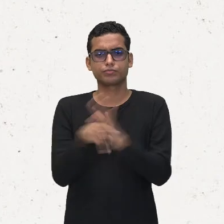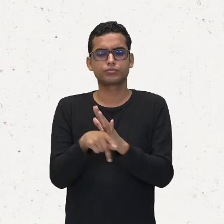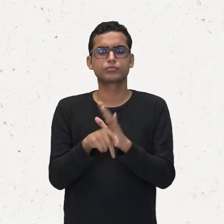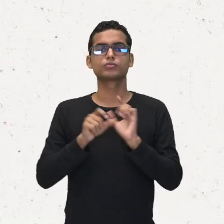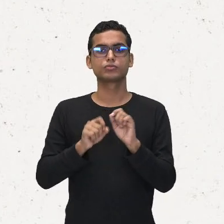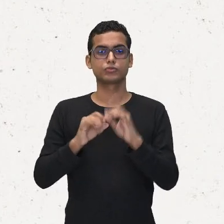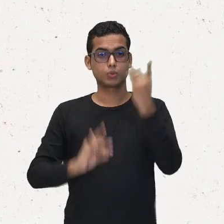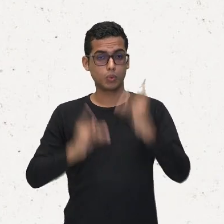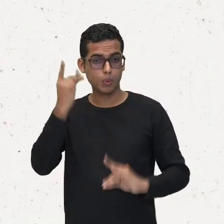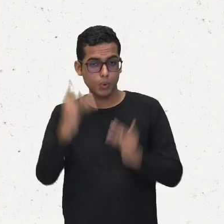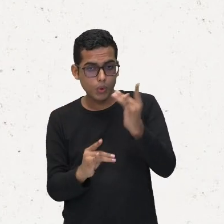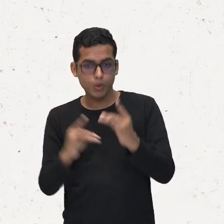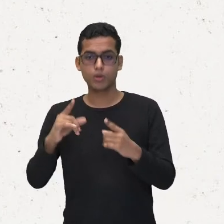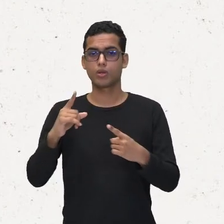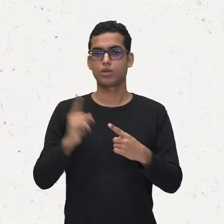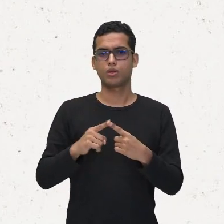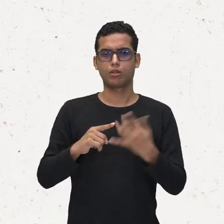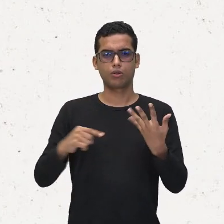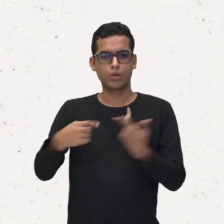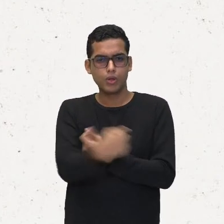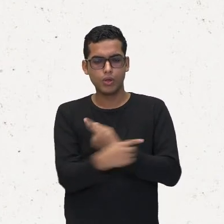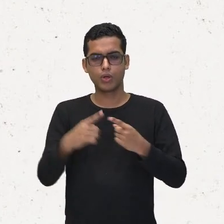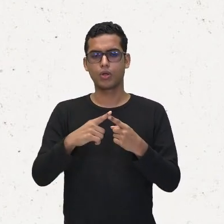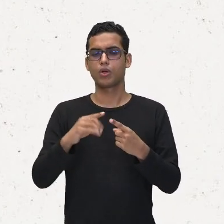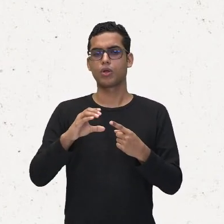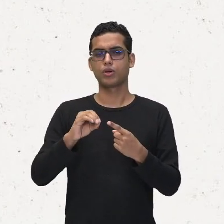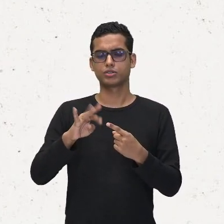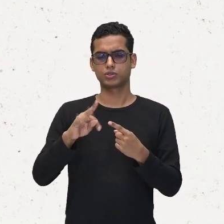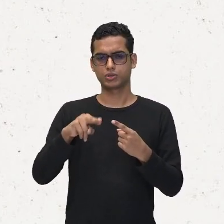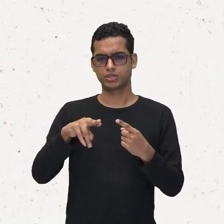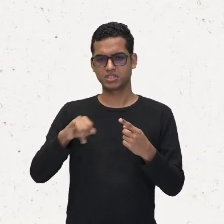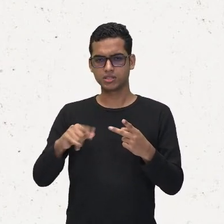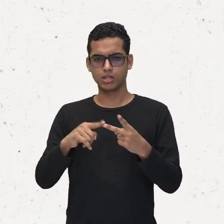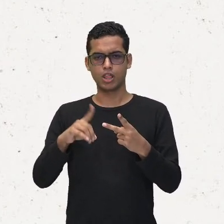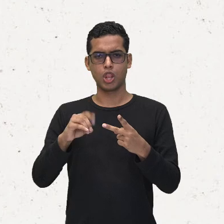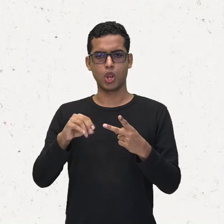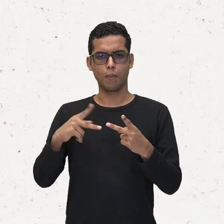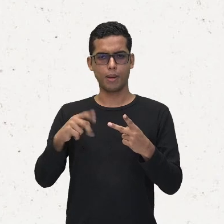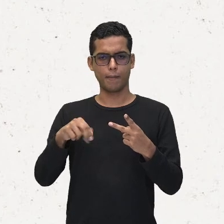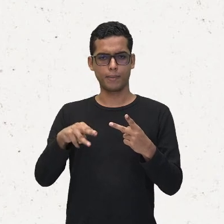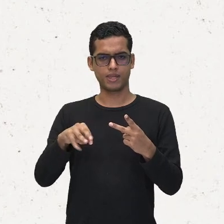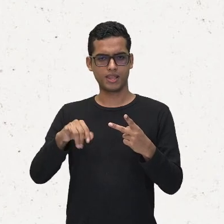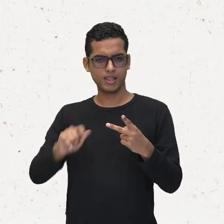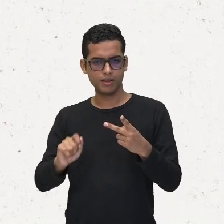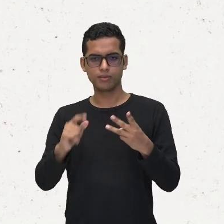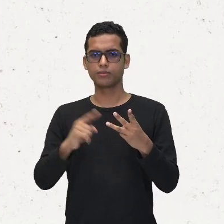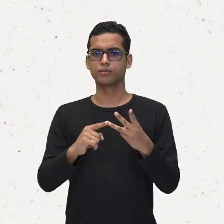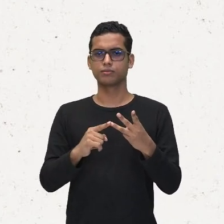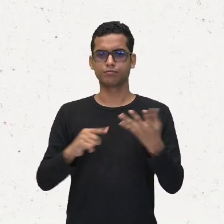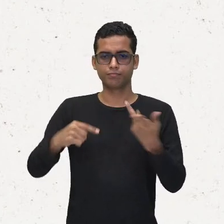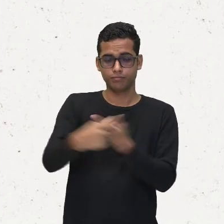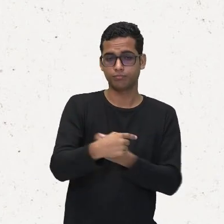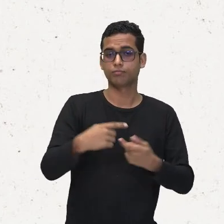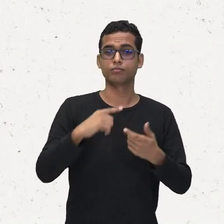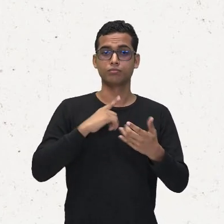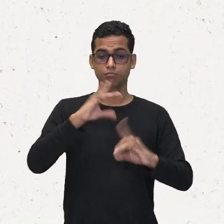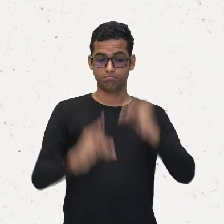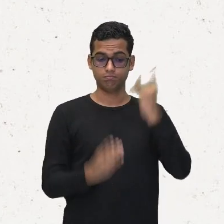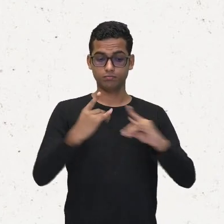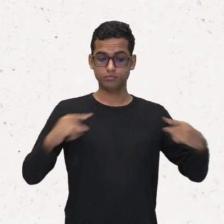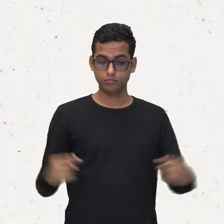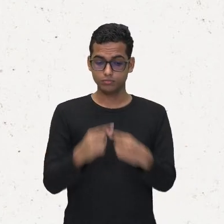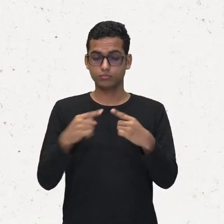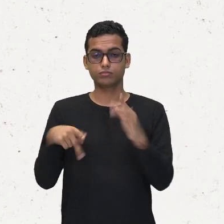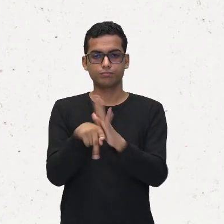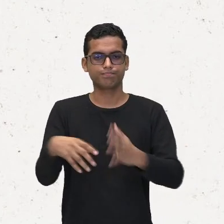endorfina, serotonina, dopamina e ocitocina, que são hormônios que estão ligados a sensação de prazer e a